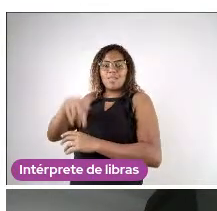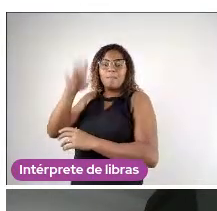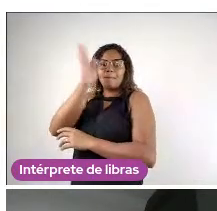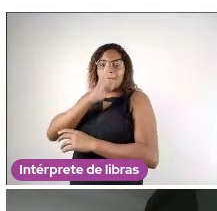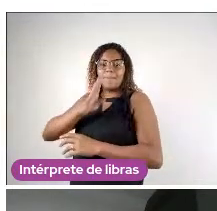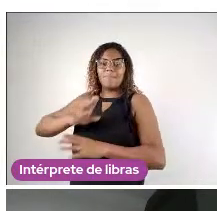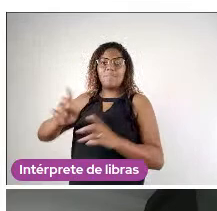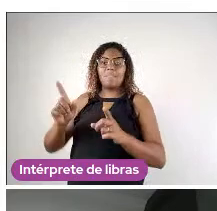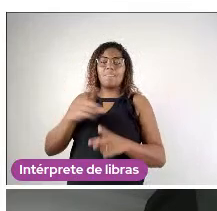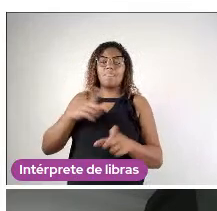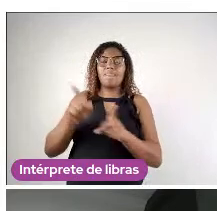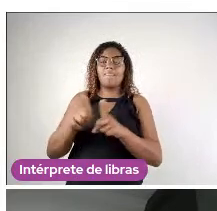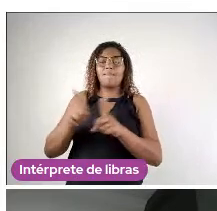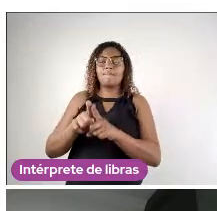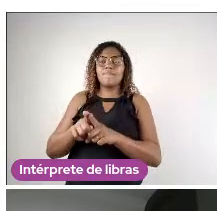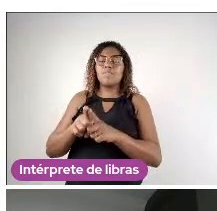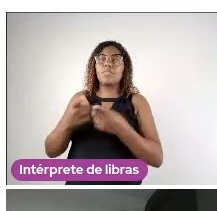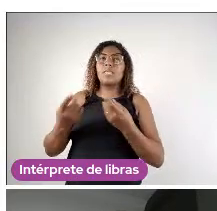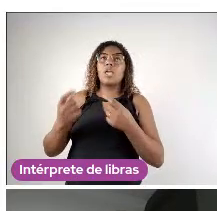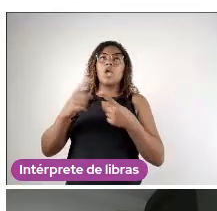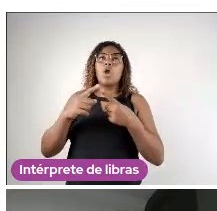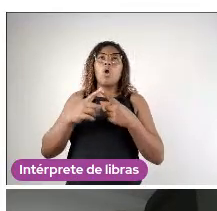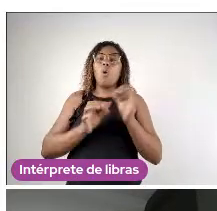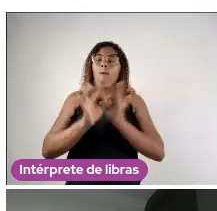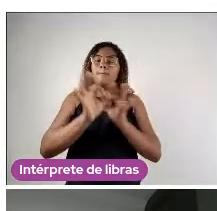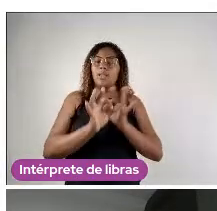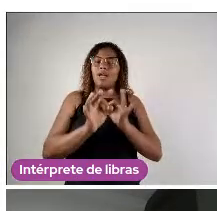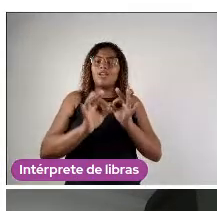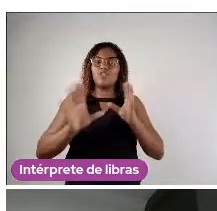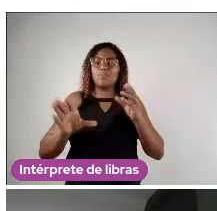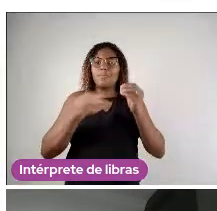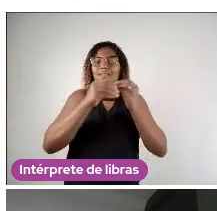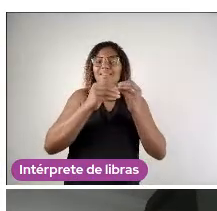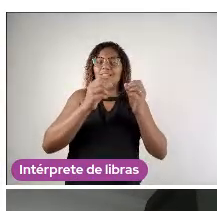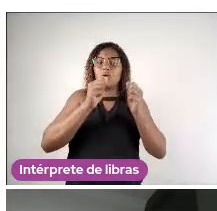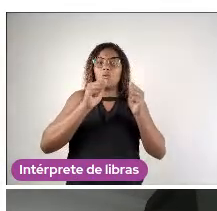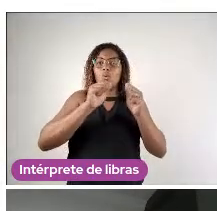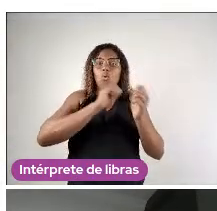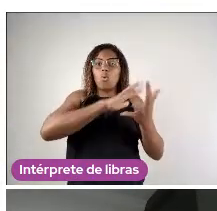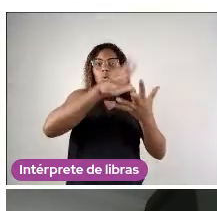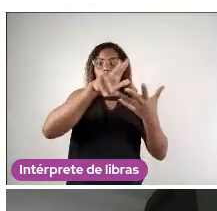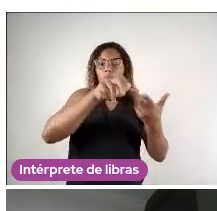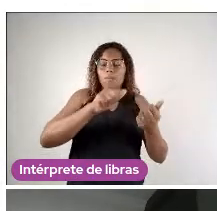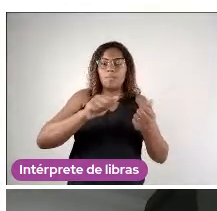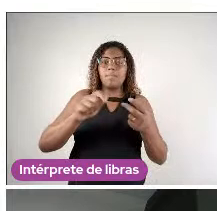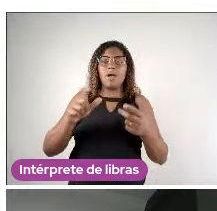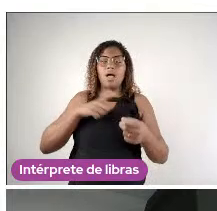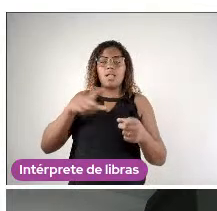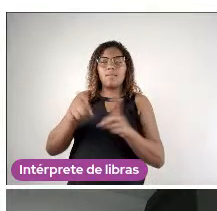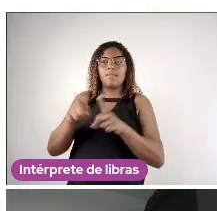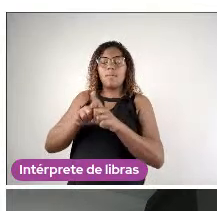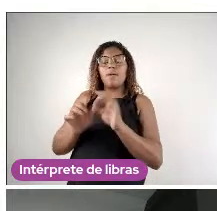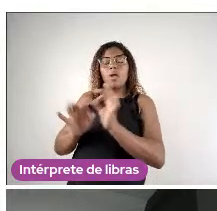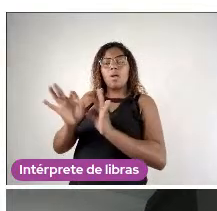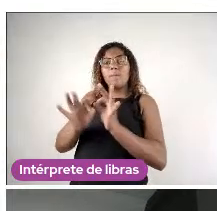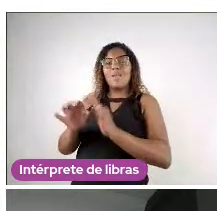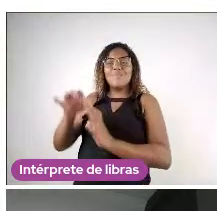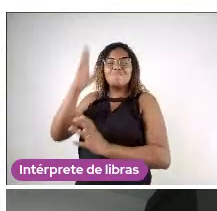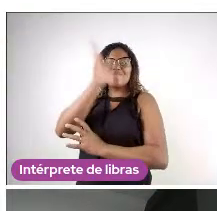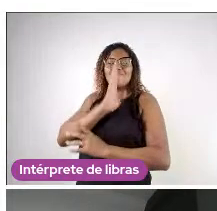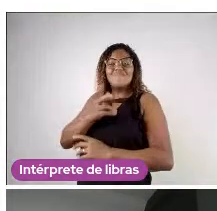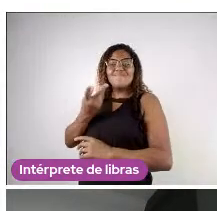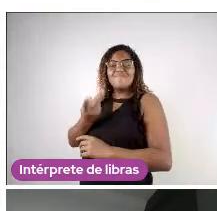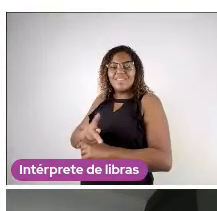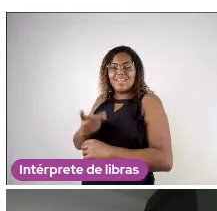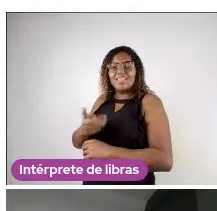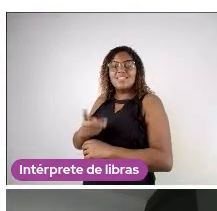além do Plano de Implementação Global, que eu mostrei ali um pouco atrás, nós temos um plano brasileiro